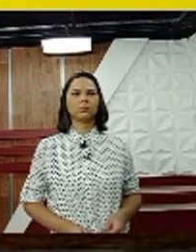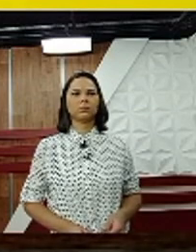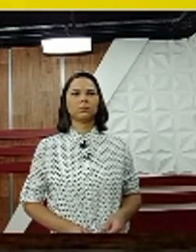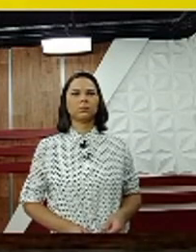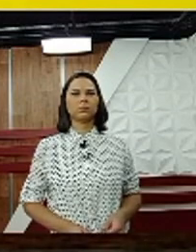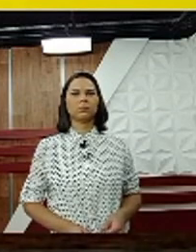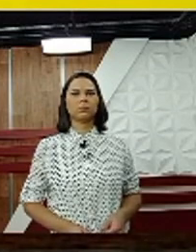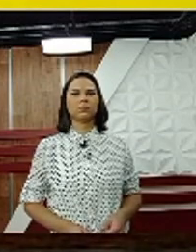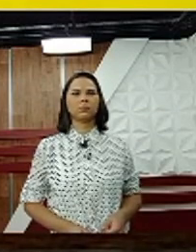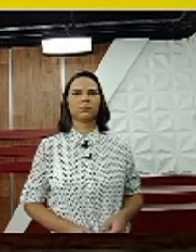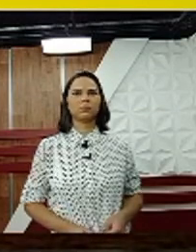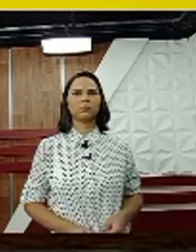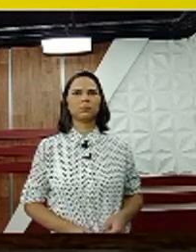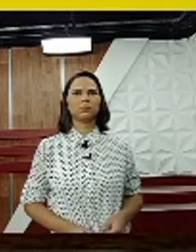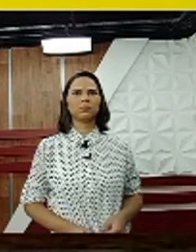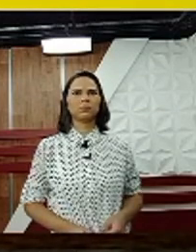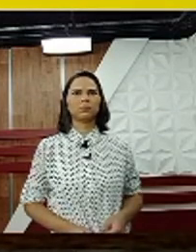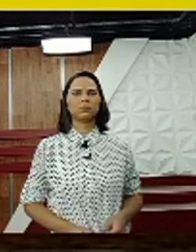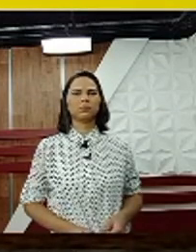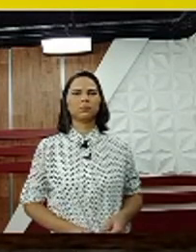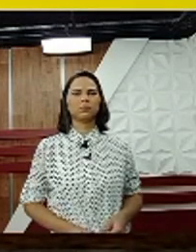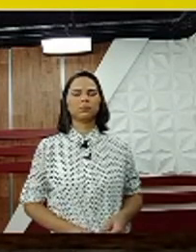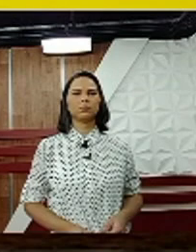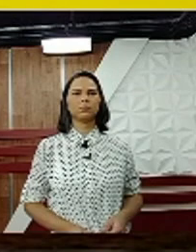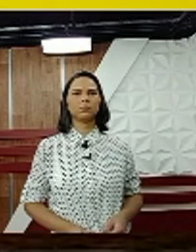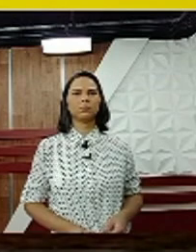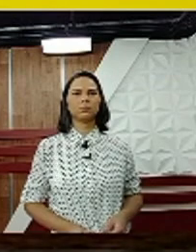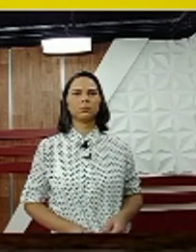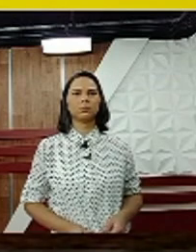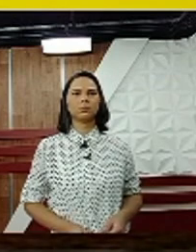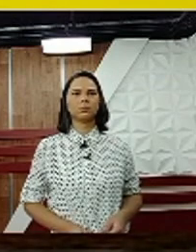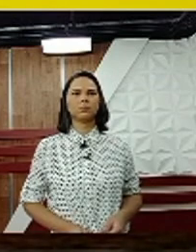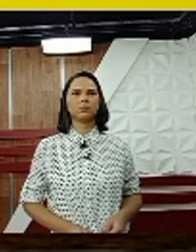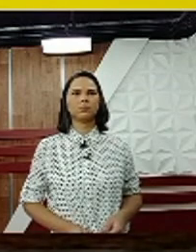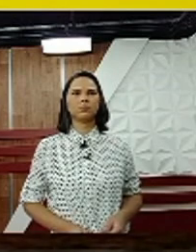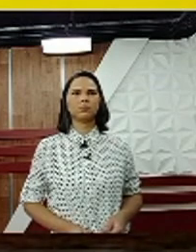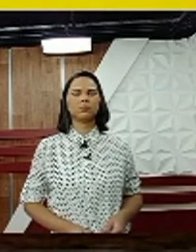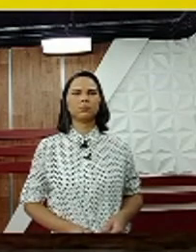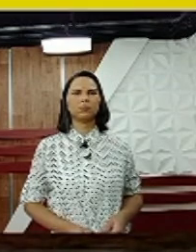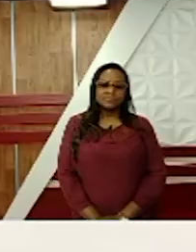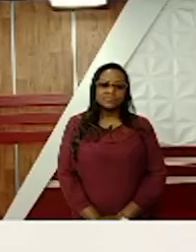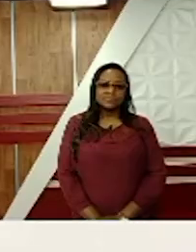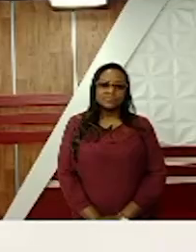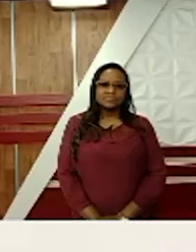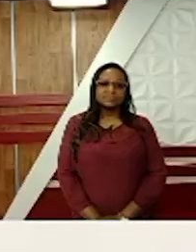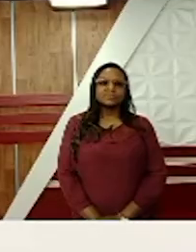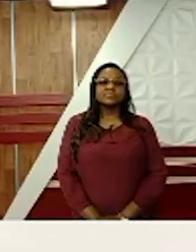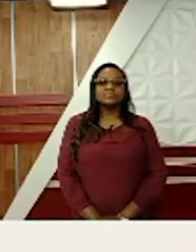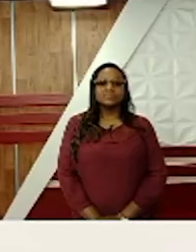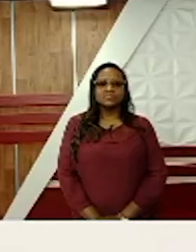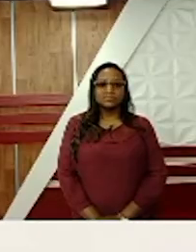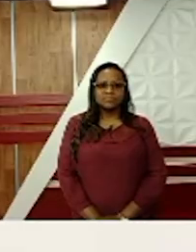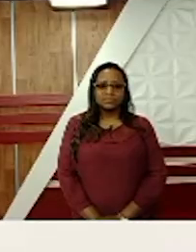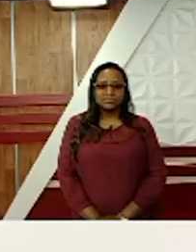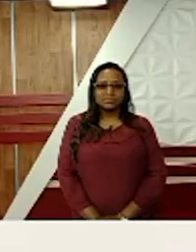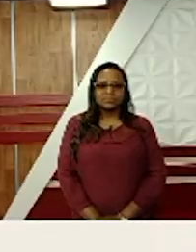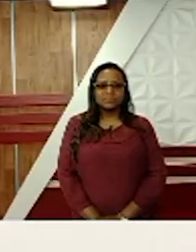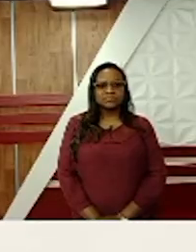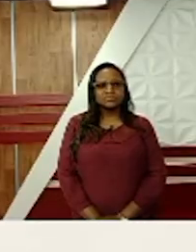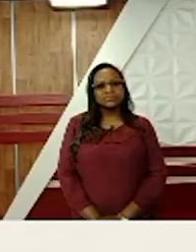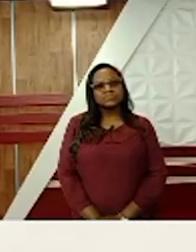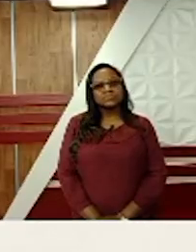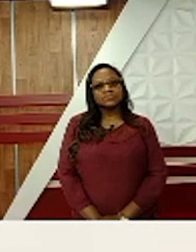que isto é um incentivo para a gente manter esse empreendimento. Outros